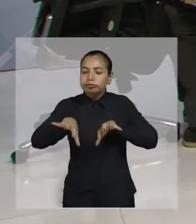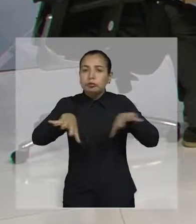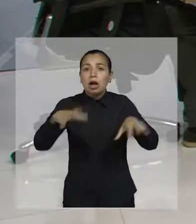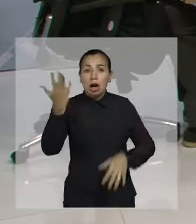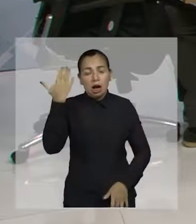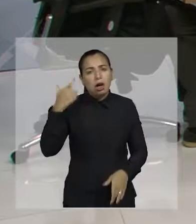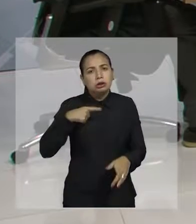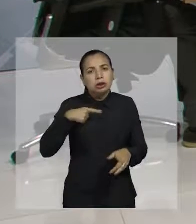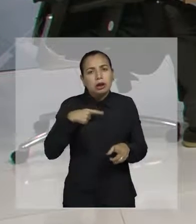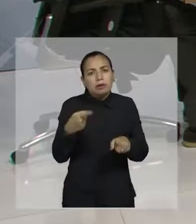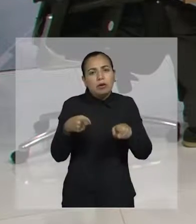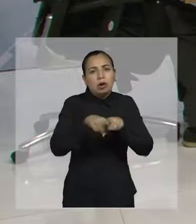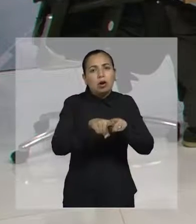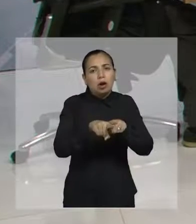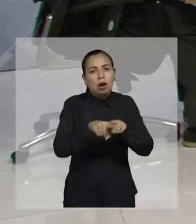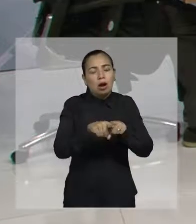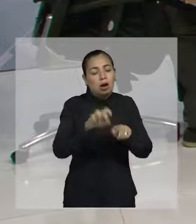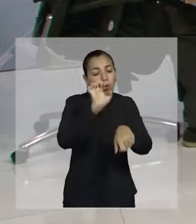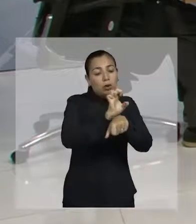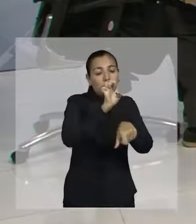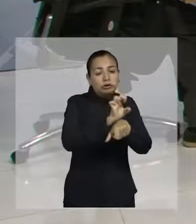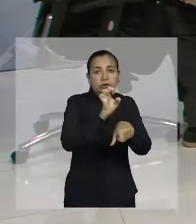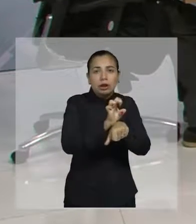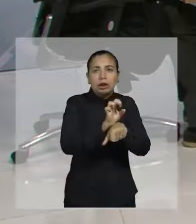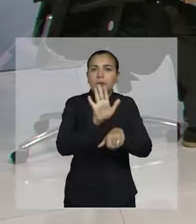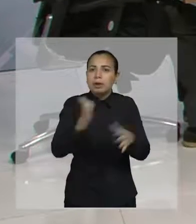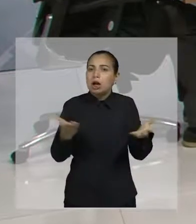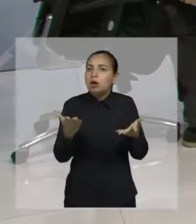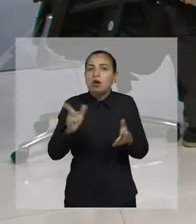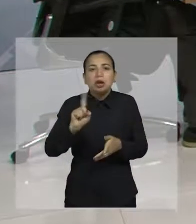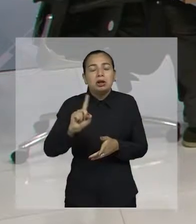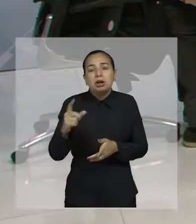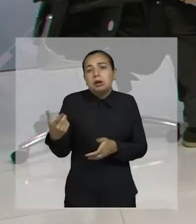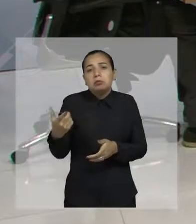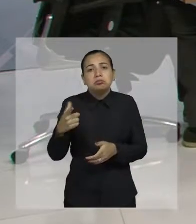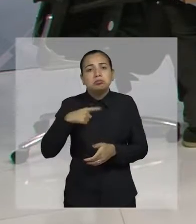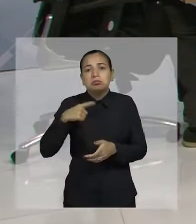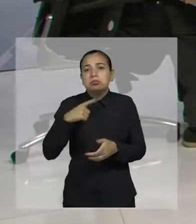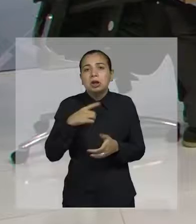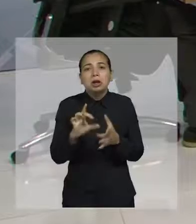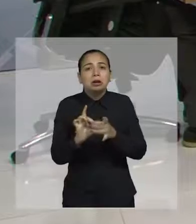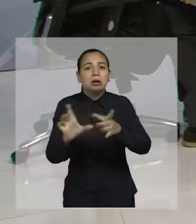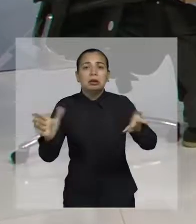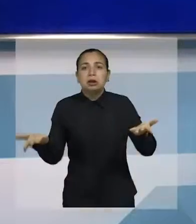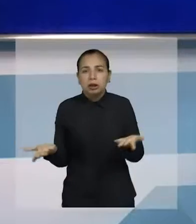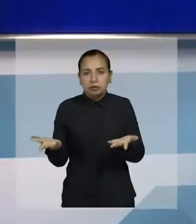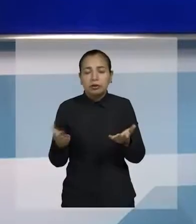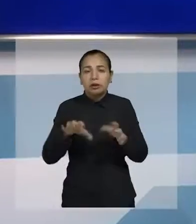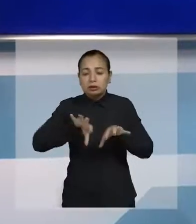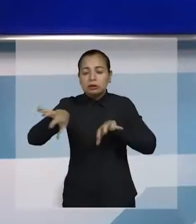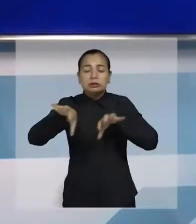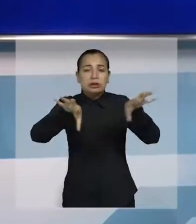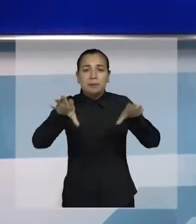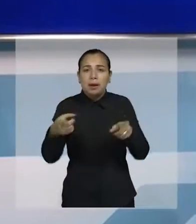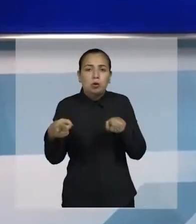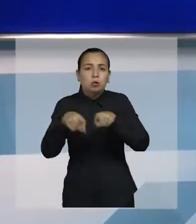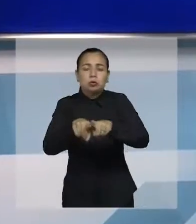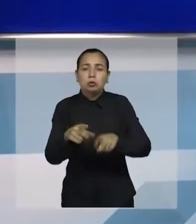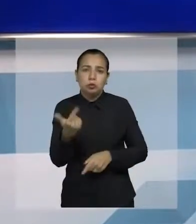nos estados estão completamente soltas. Você me força, inclusive, a trazer aqui um outro elemento